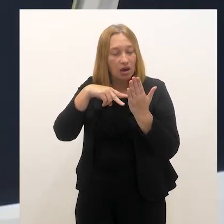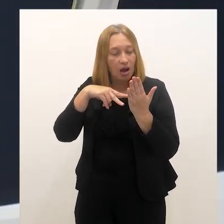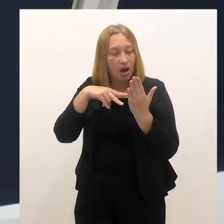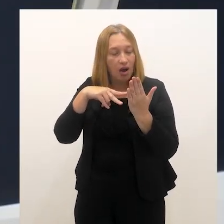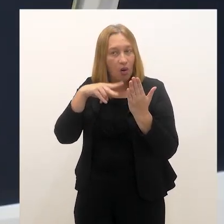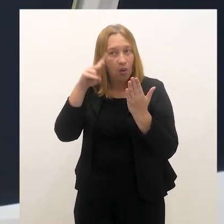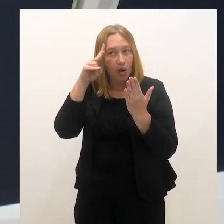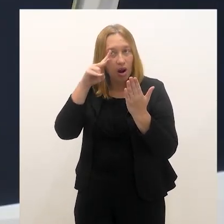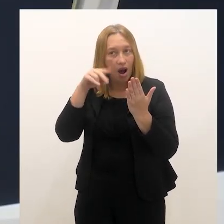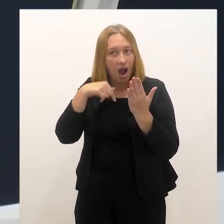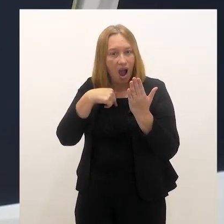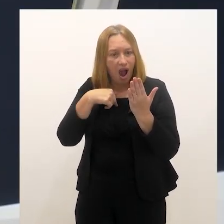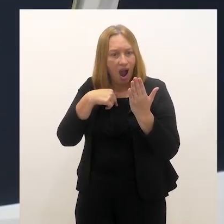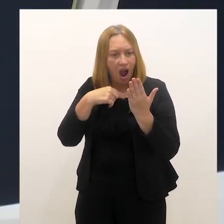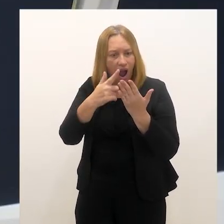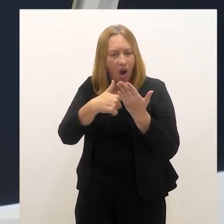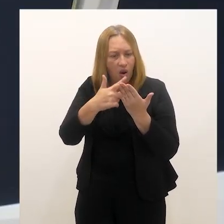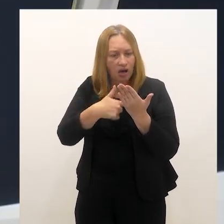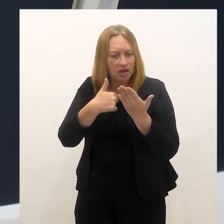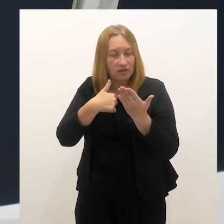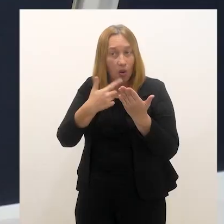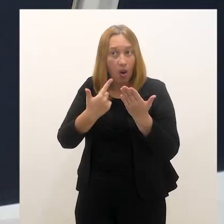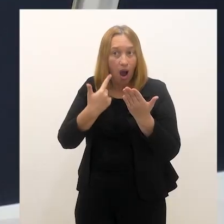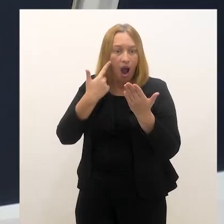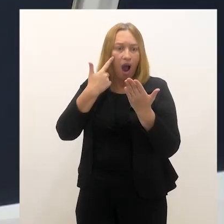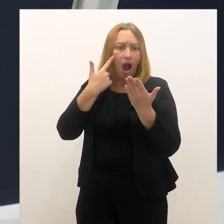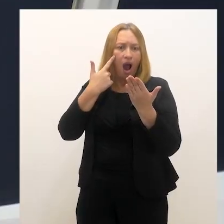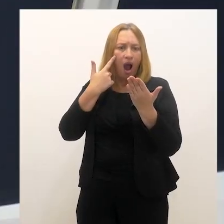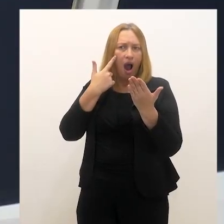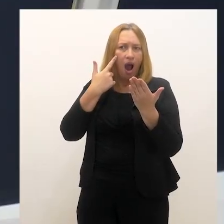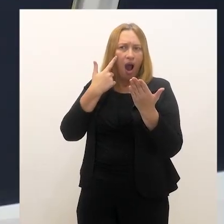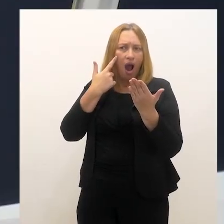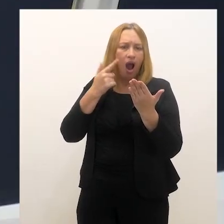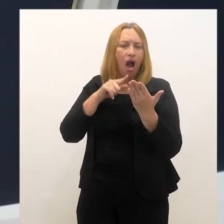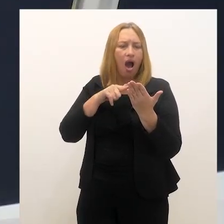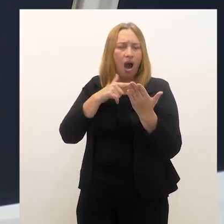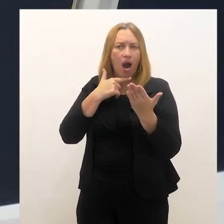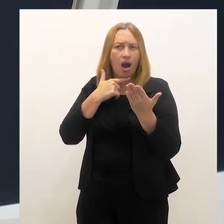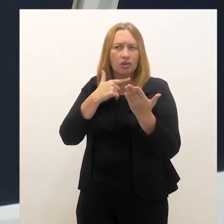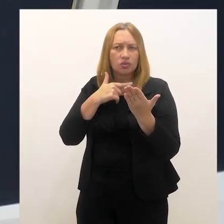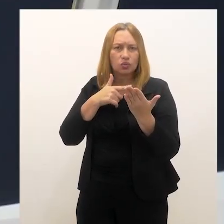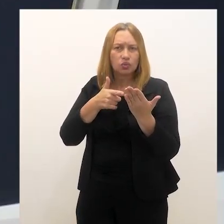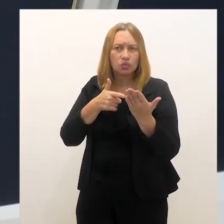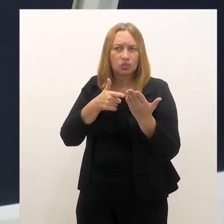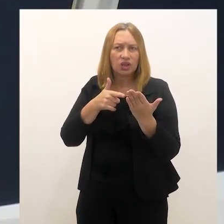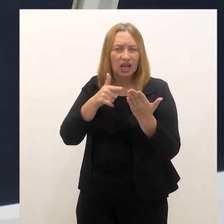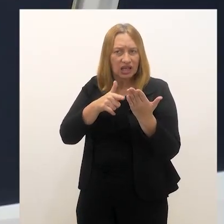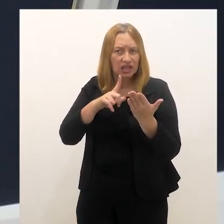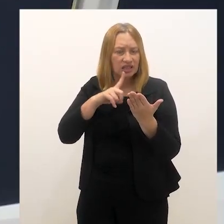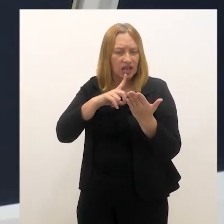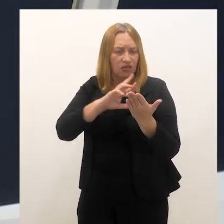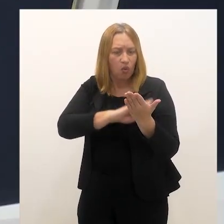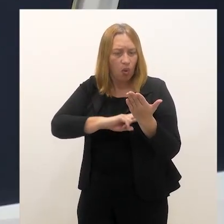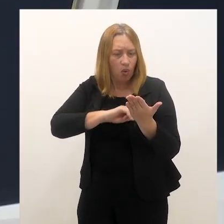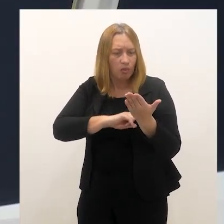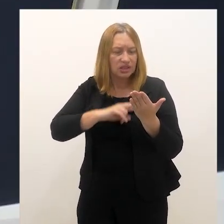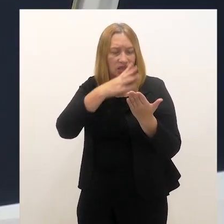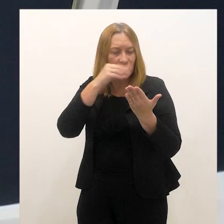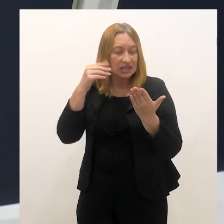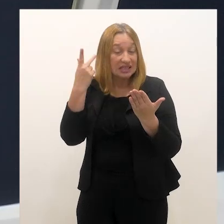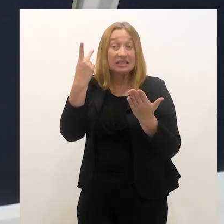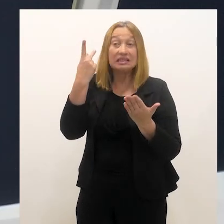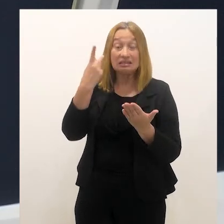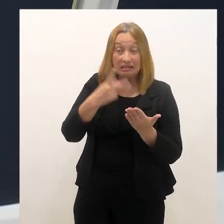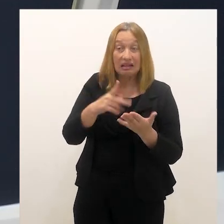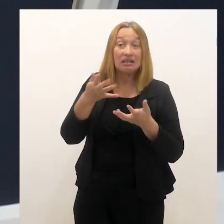aquele estalo. Eu falei, caramba, ele teve o romance adolescente dele,